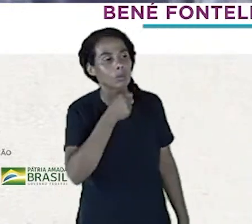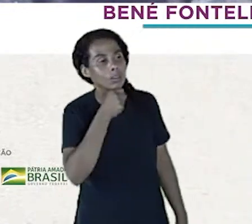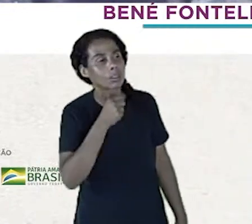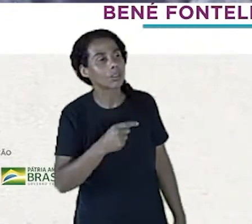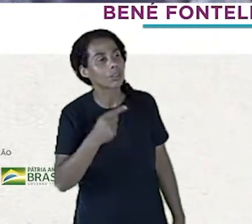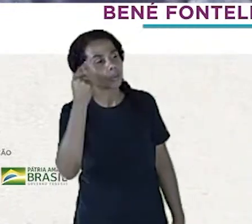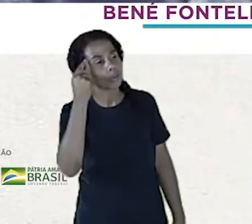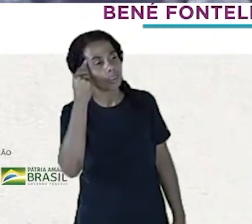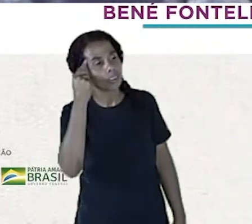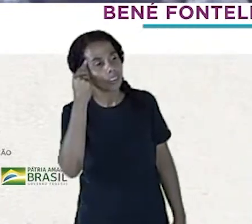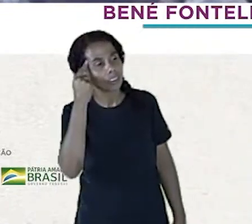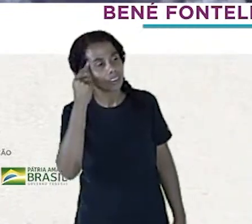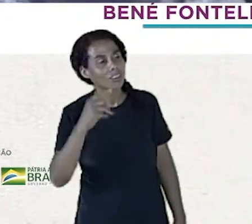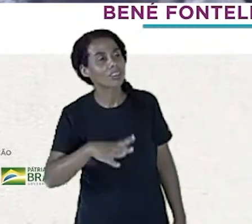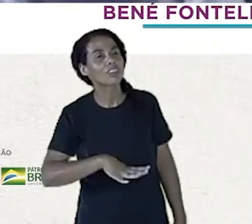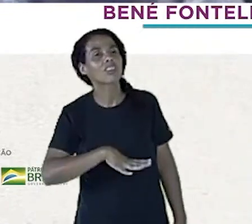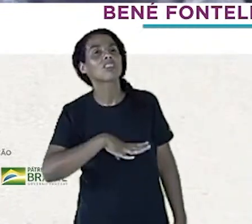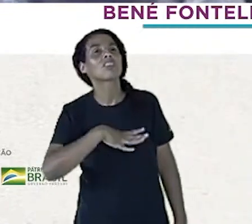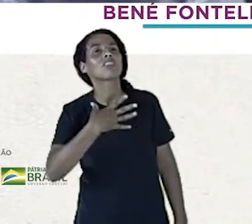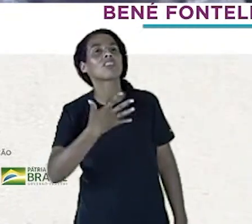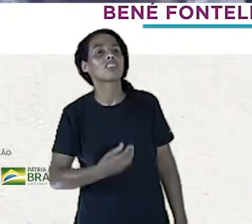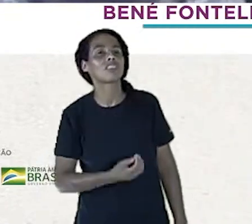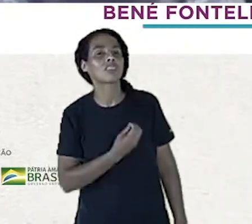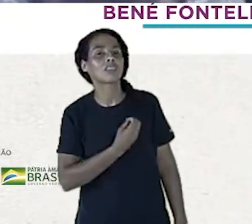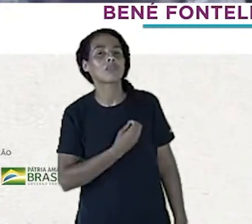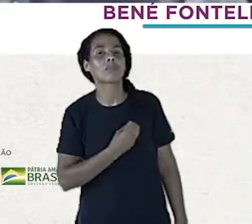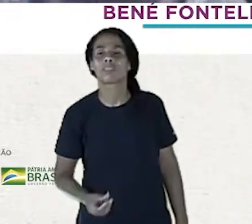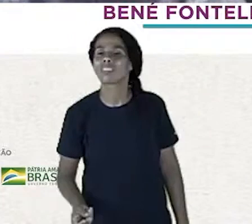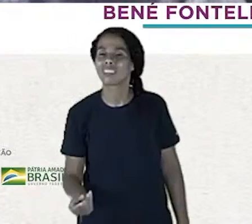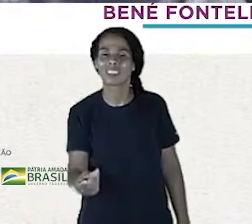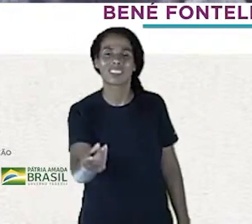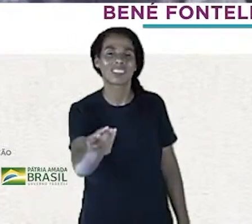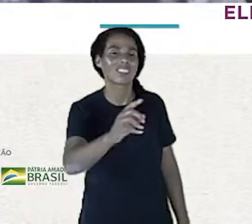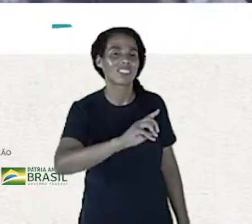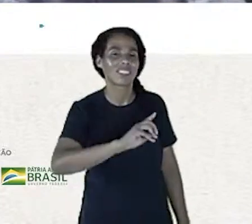saber que é imortal. É a nossa música, viu, senhor?